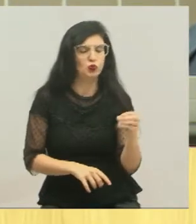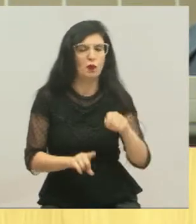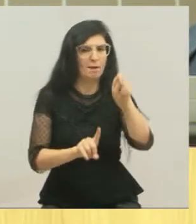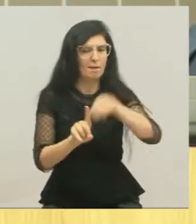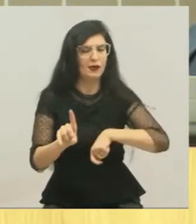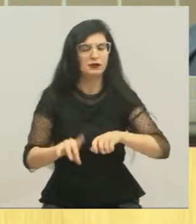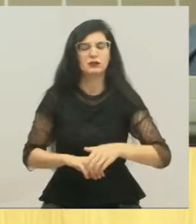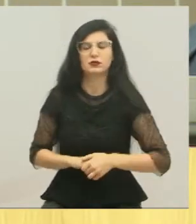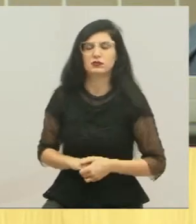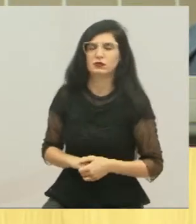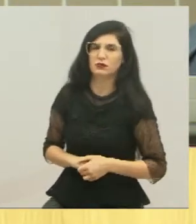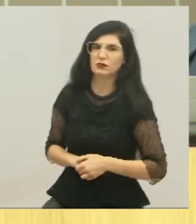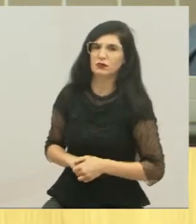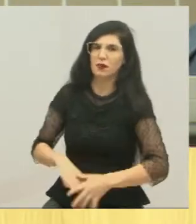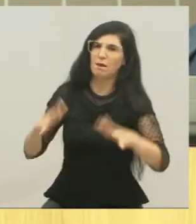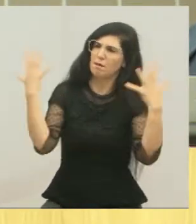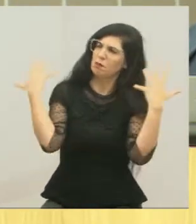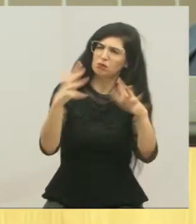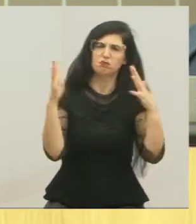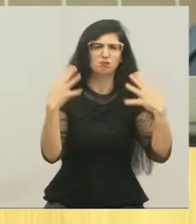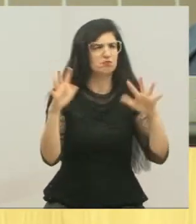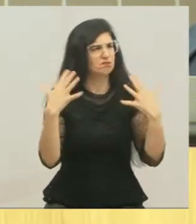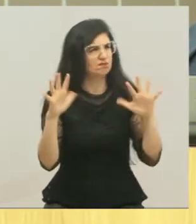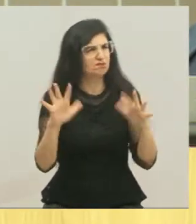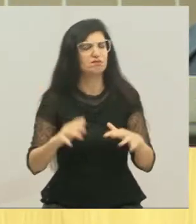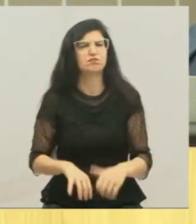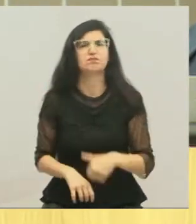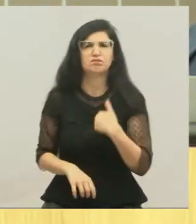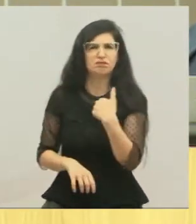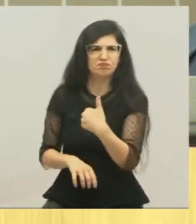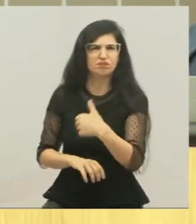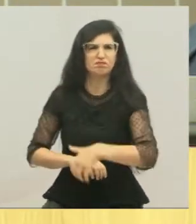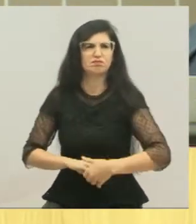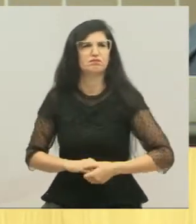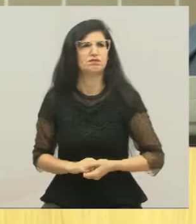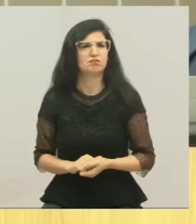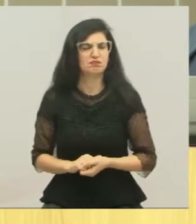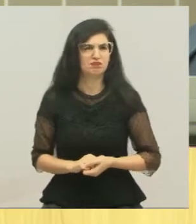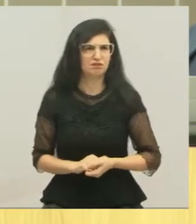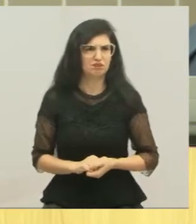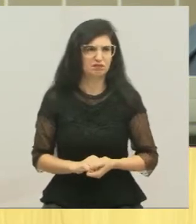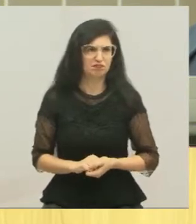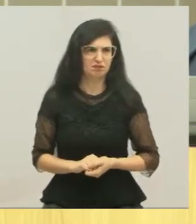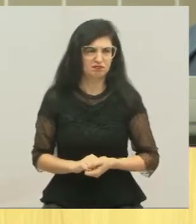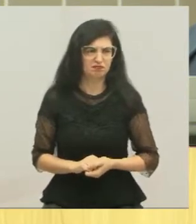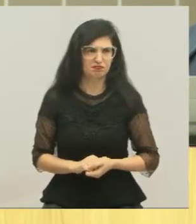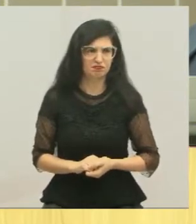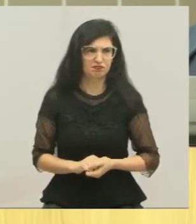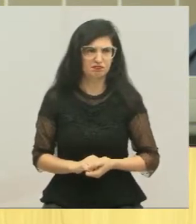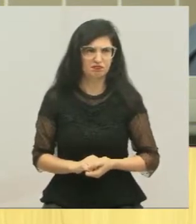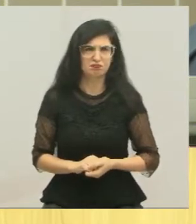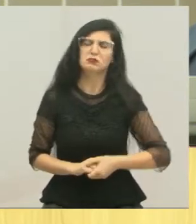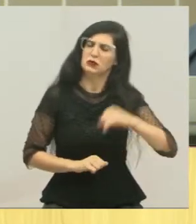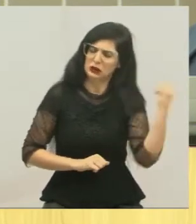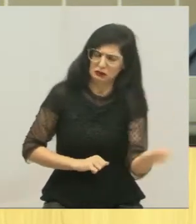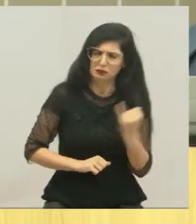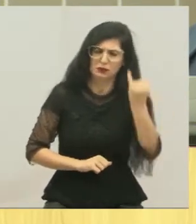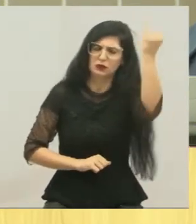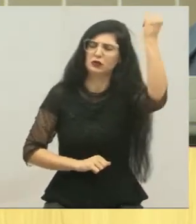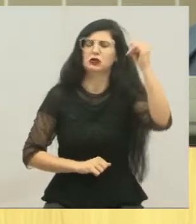nossos mais sinceros cumprimentos pelo transcurso da data comemorativa dedicada à importante profissão.